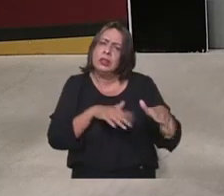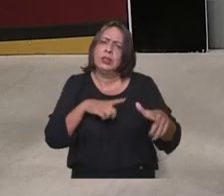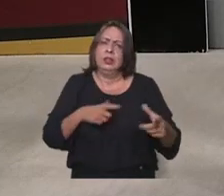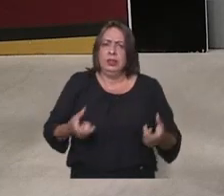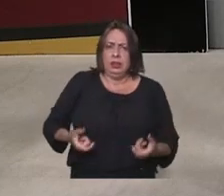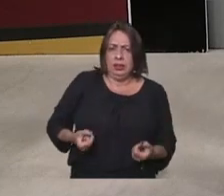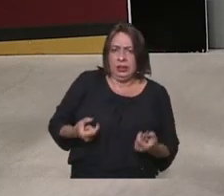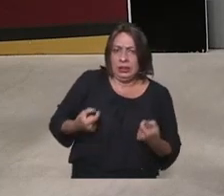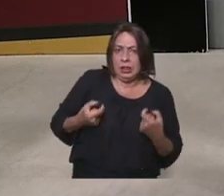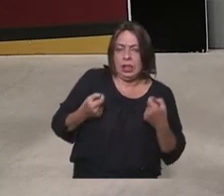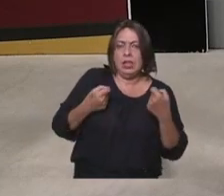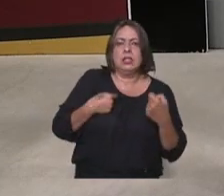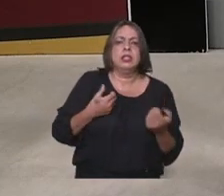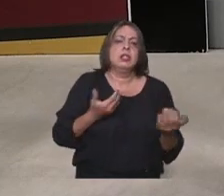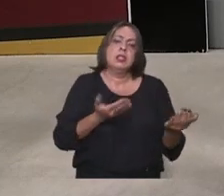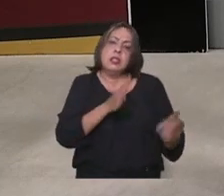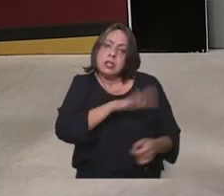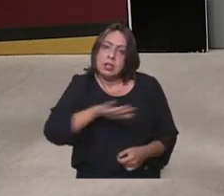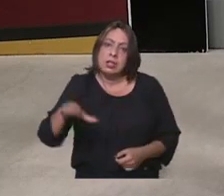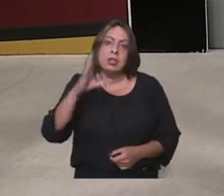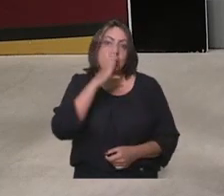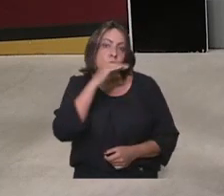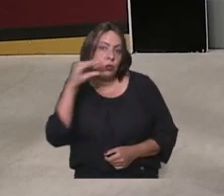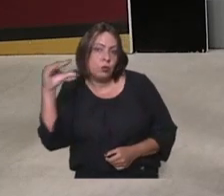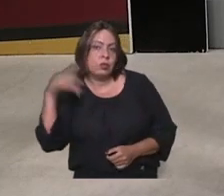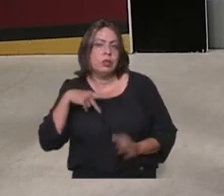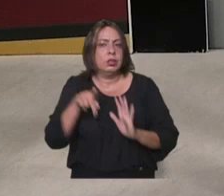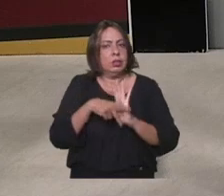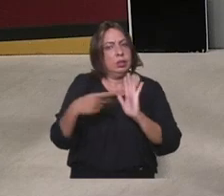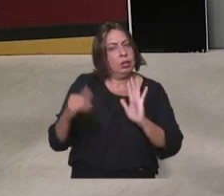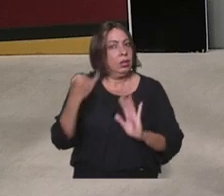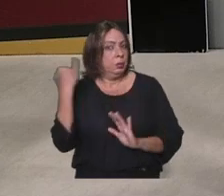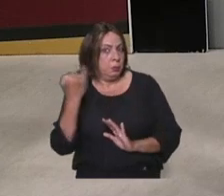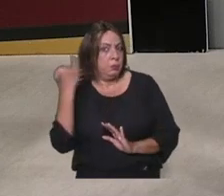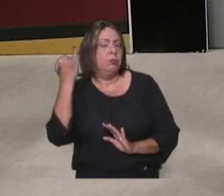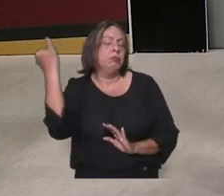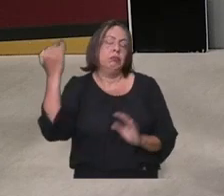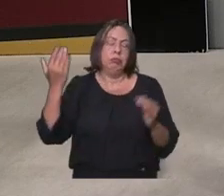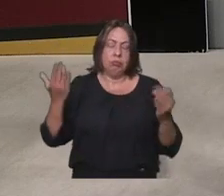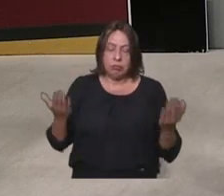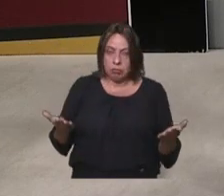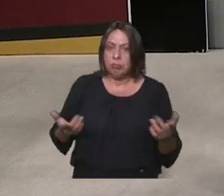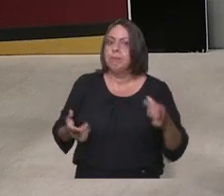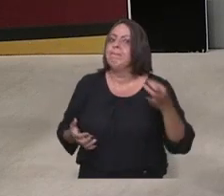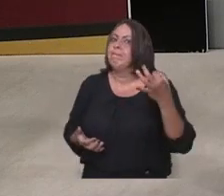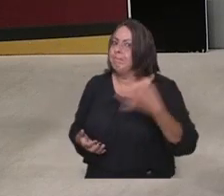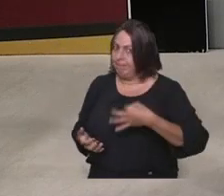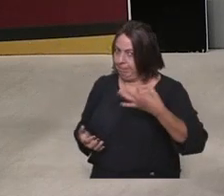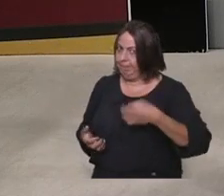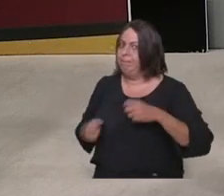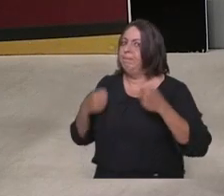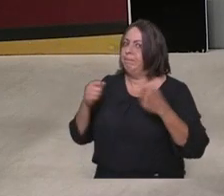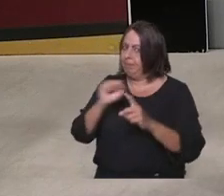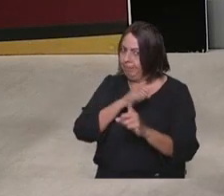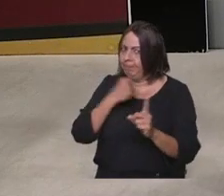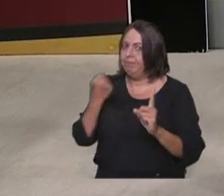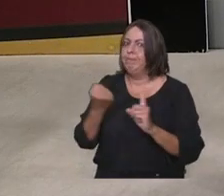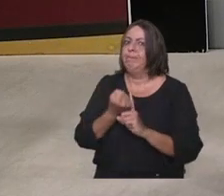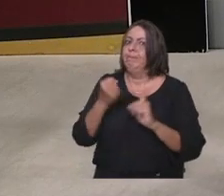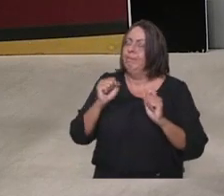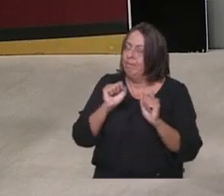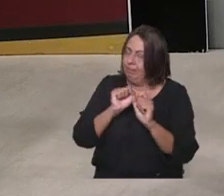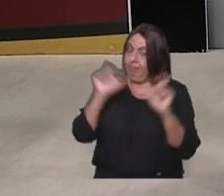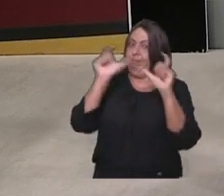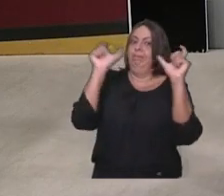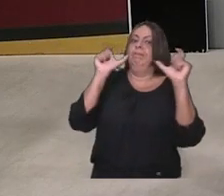câncer infanto-juvenil chama atenção. Então, assim, é muito importante, né? Com certeza. Temos que manter a nossa sociedade cada vez mais